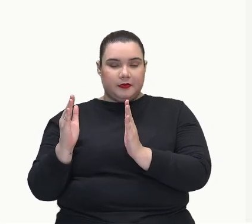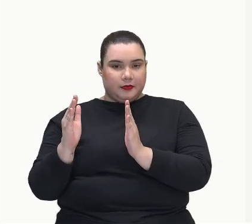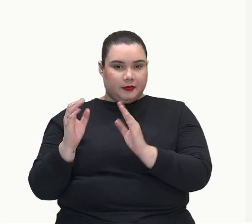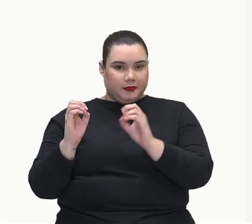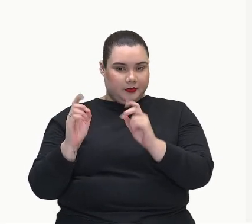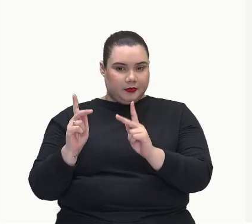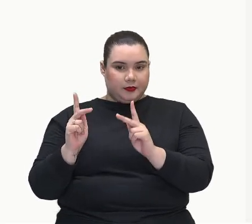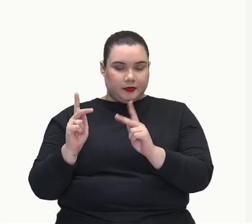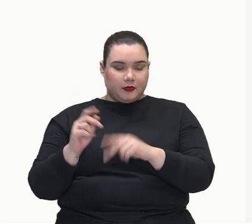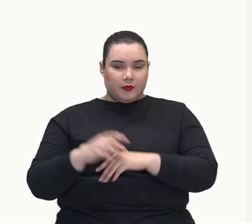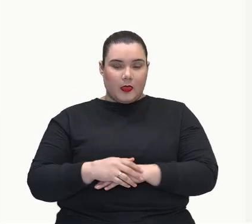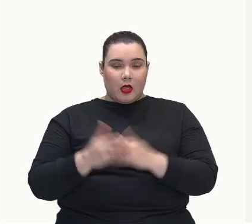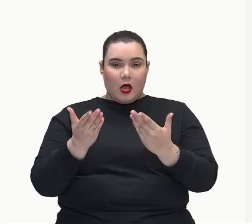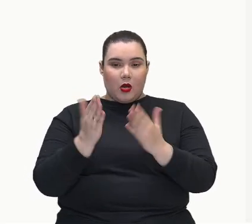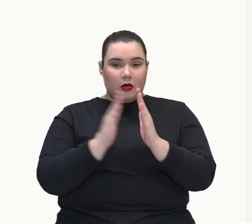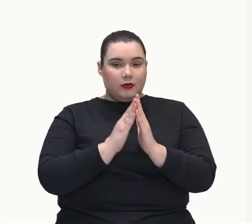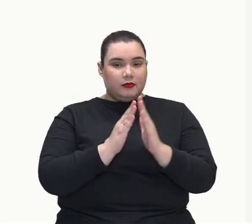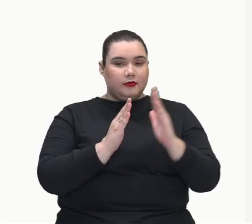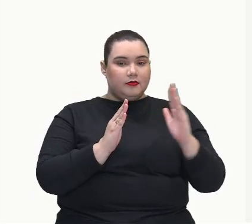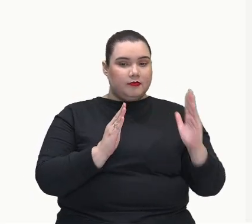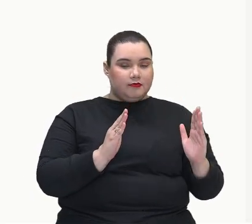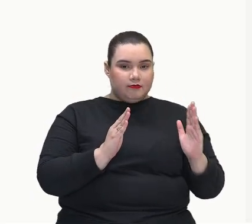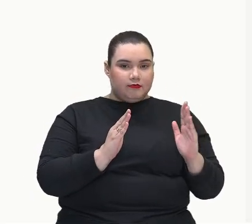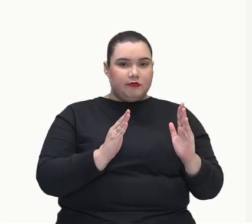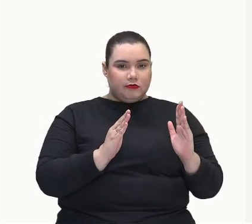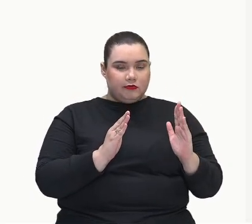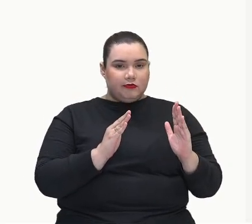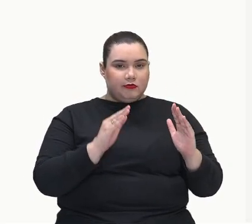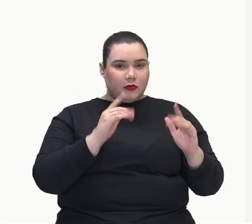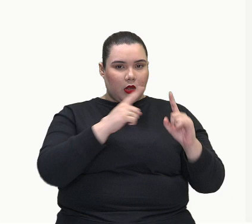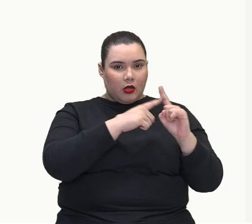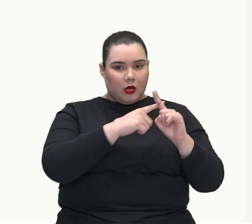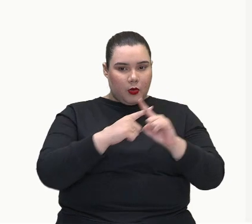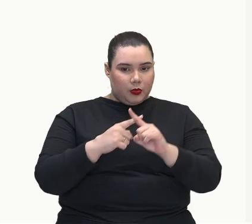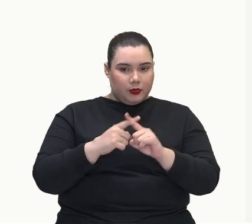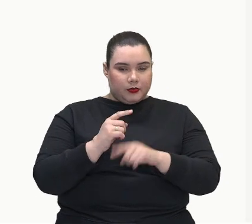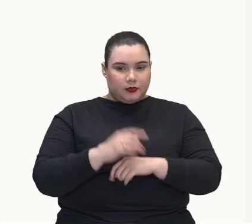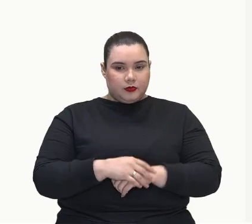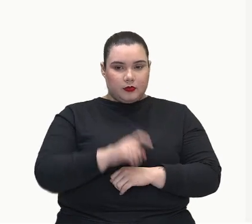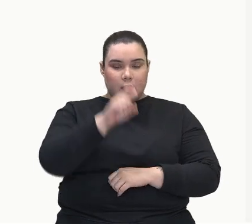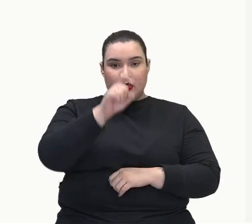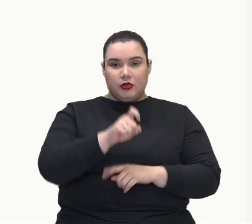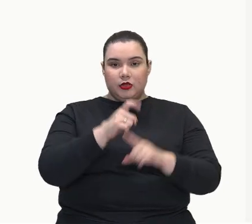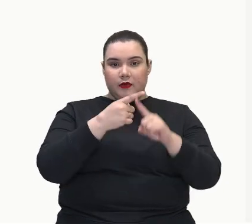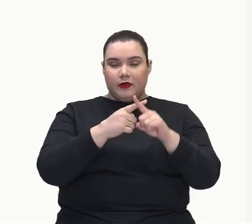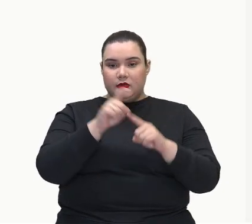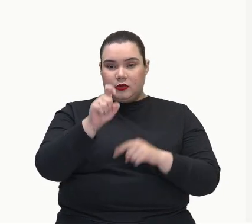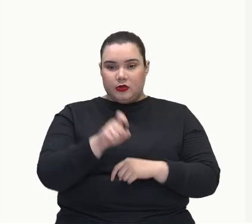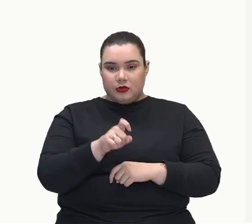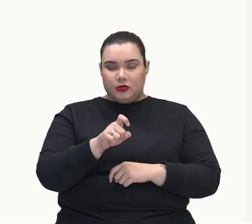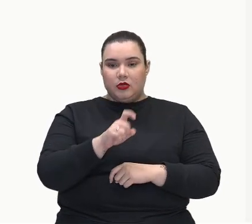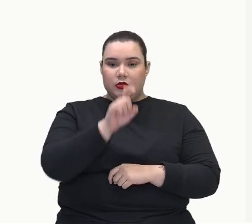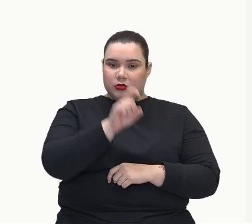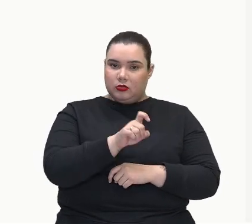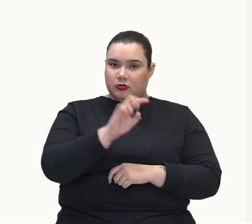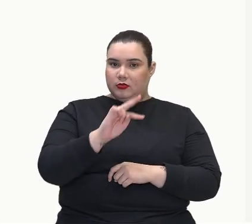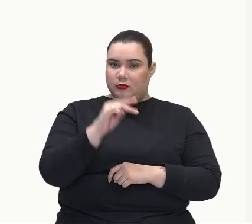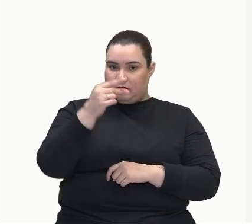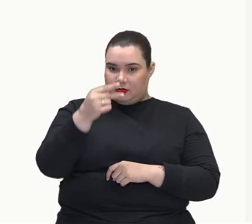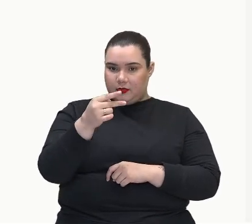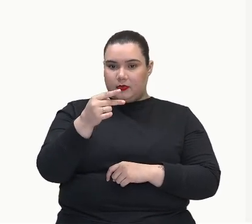membro da equação. Agora, vamos desenvolver o segundo membro da equação. X vezes x, x ao